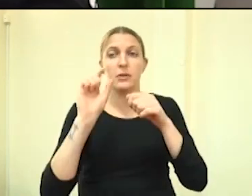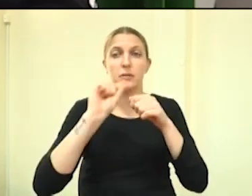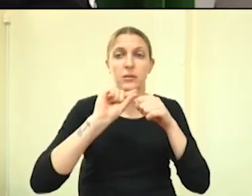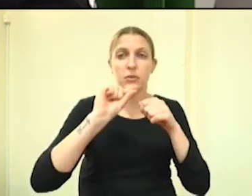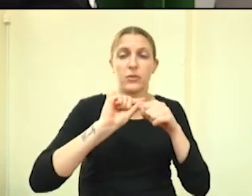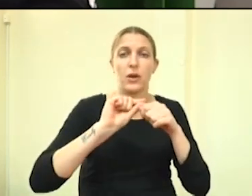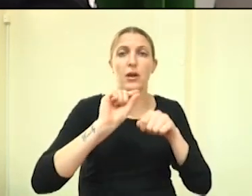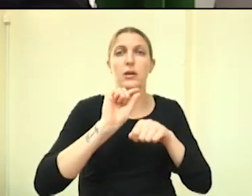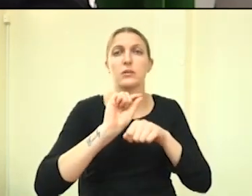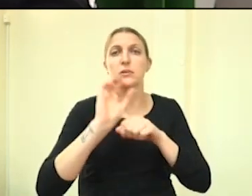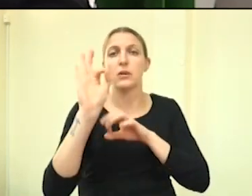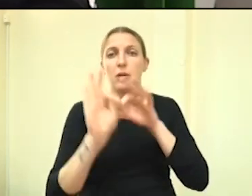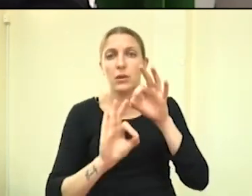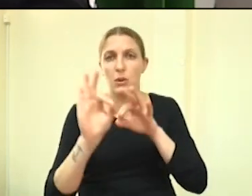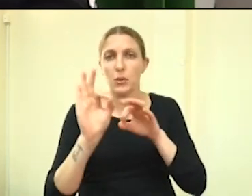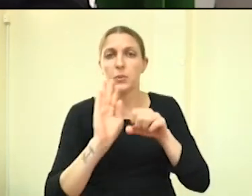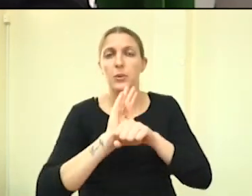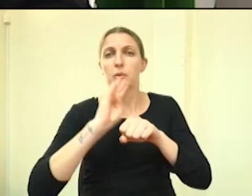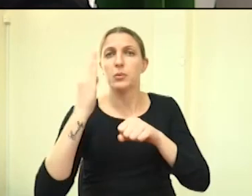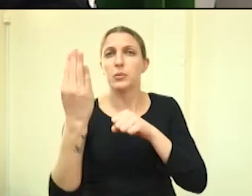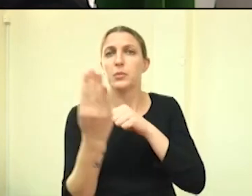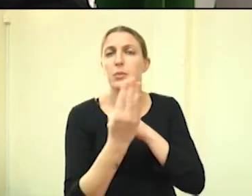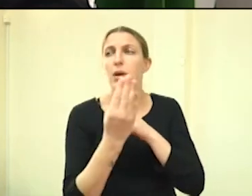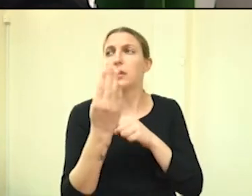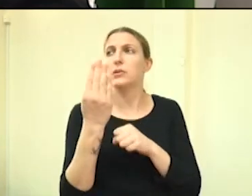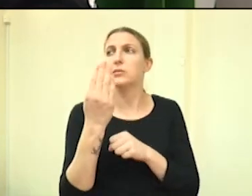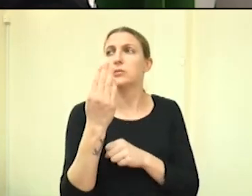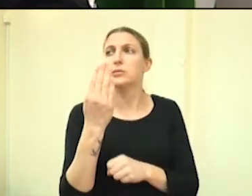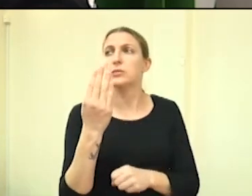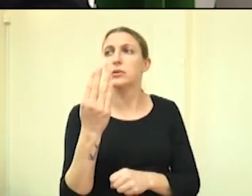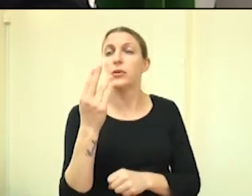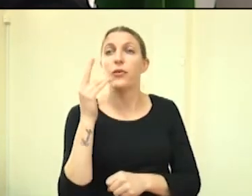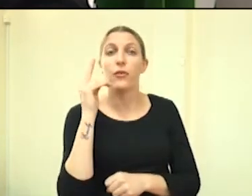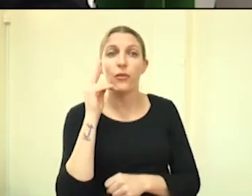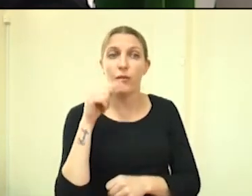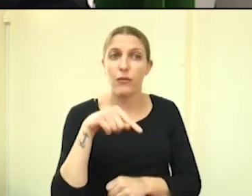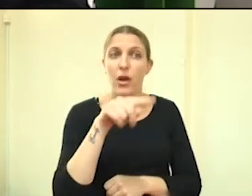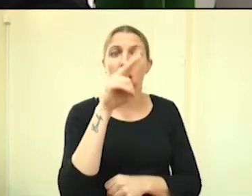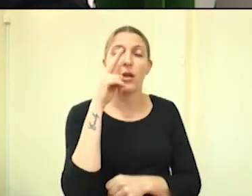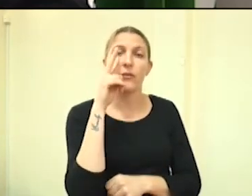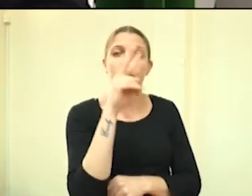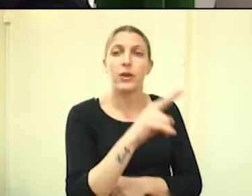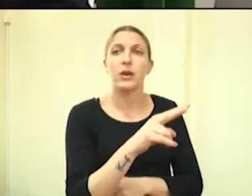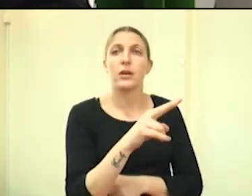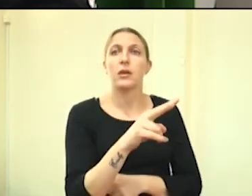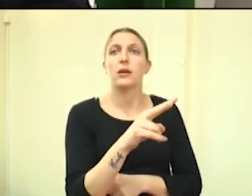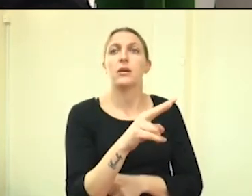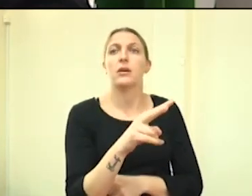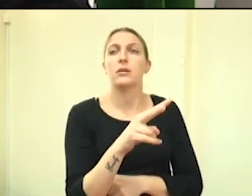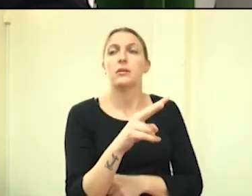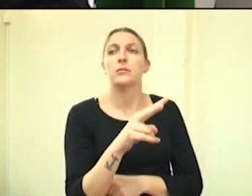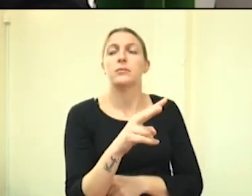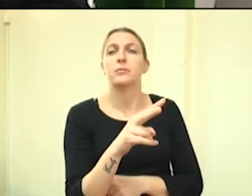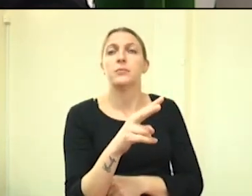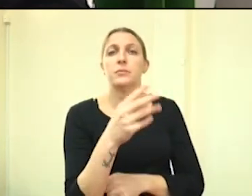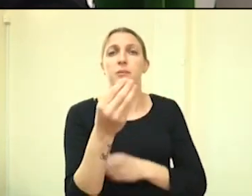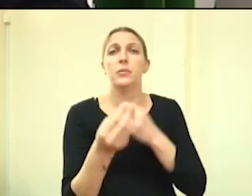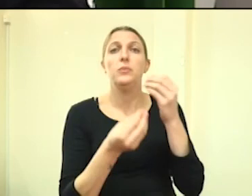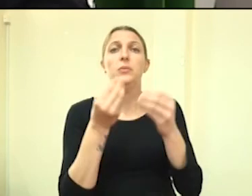verde lá embaixo, para só ver como é que se faz um calçamento com pave. É